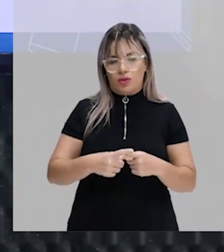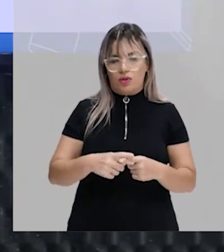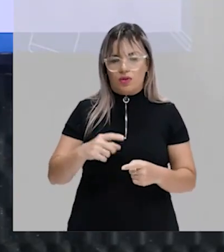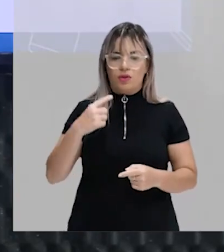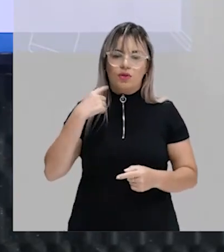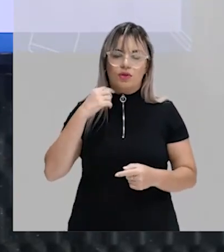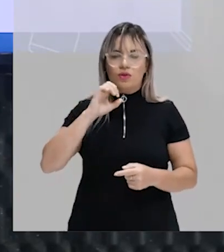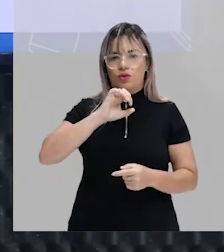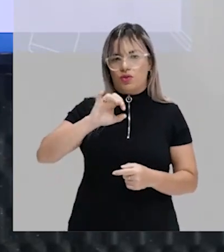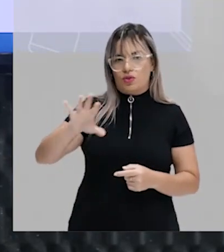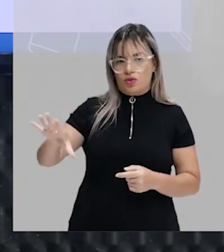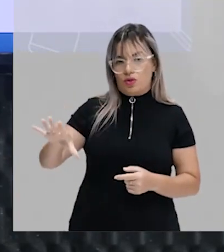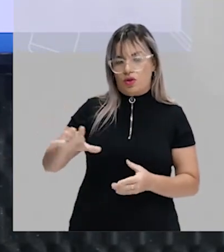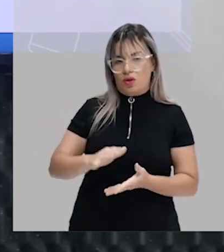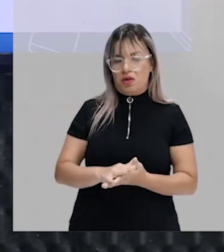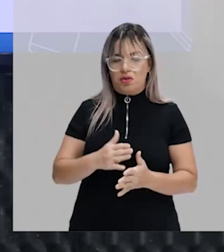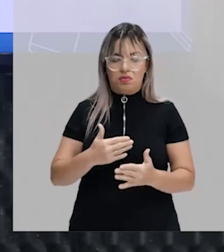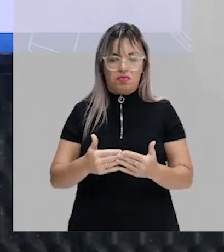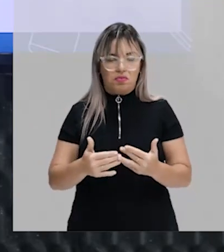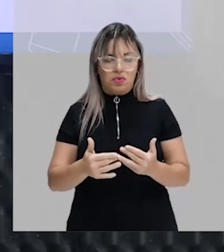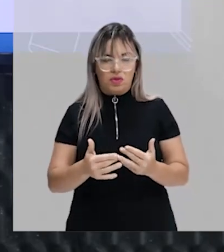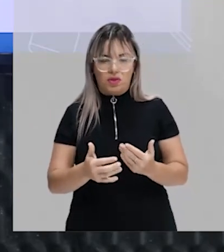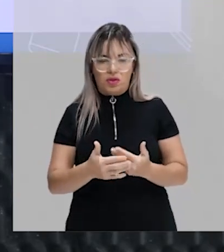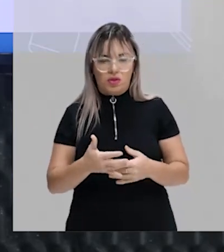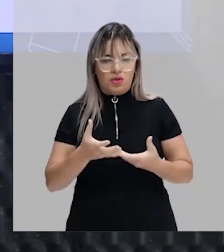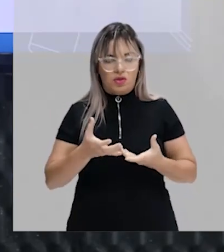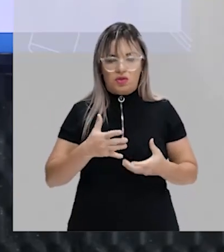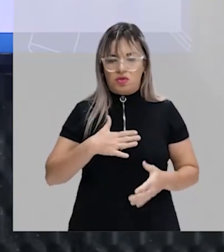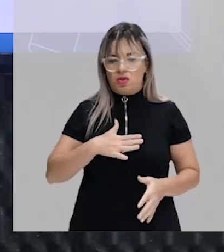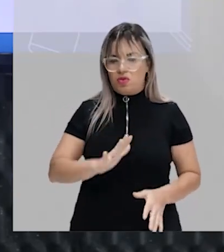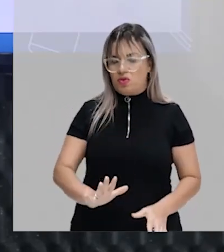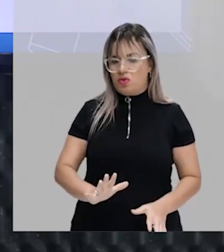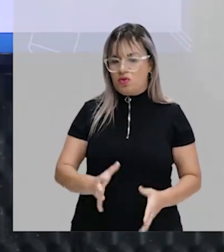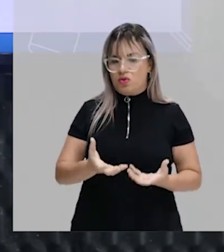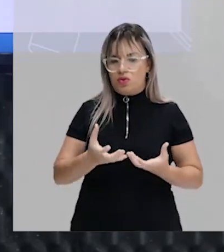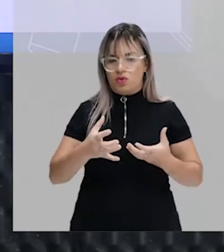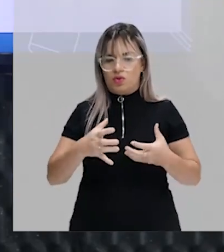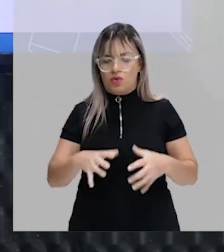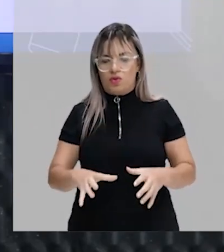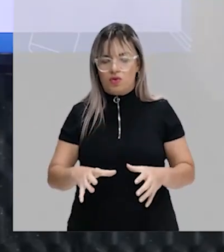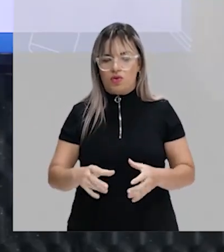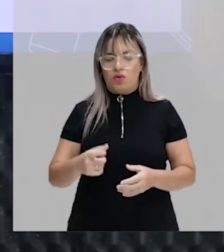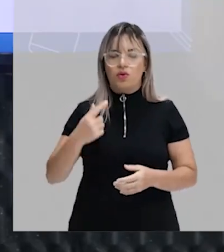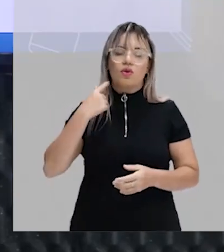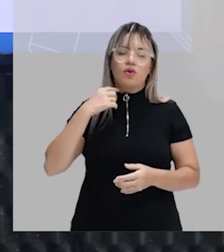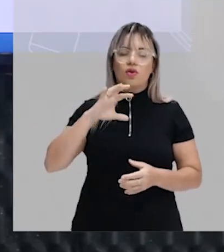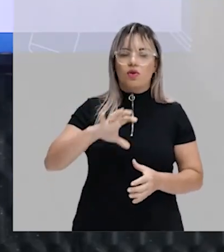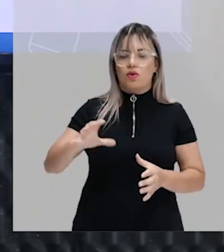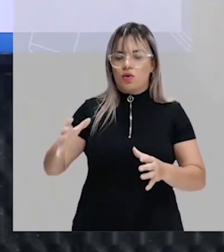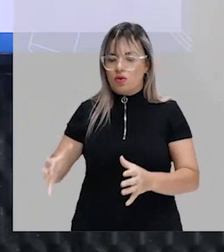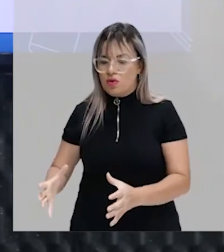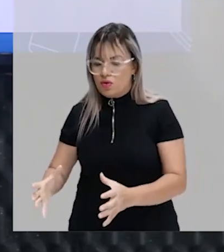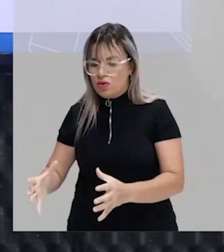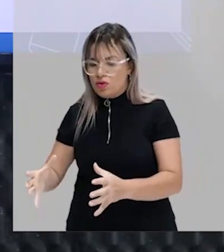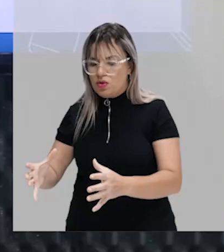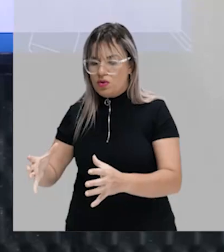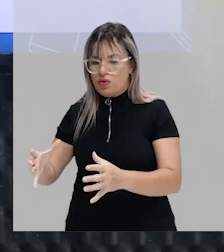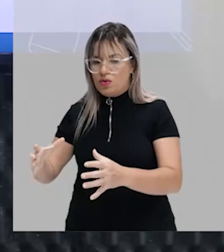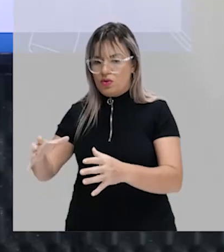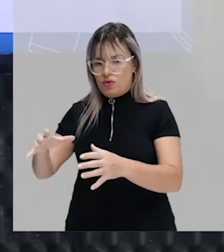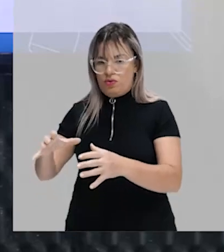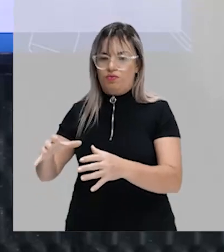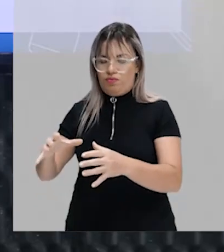que não serve mais para nós vai formar um amontoado de objetos, de coisas que são